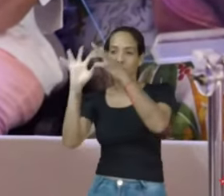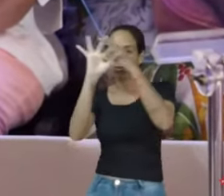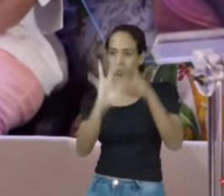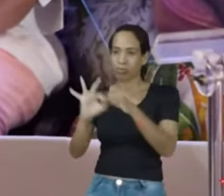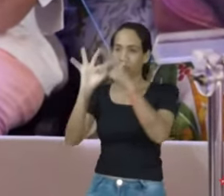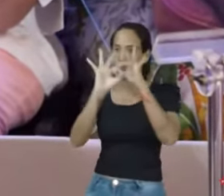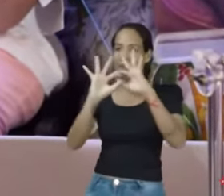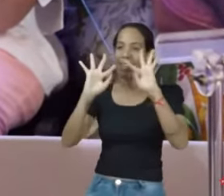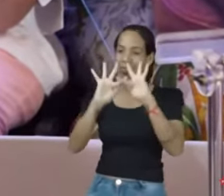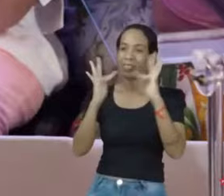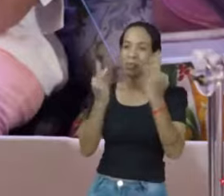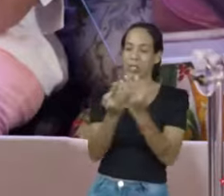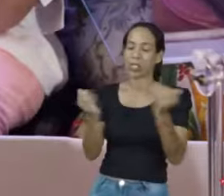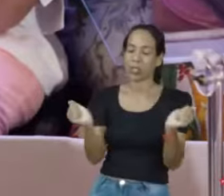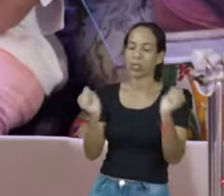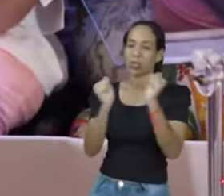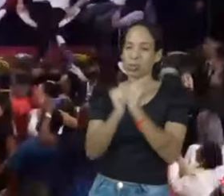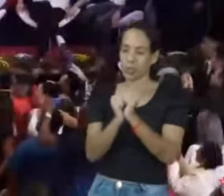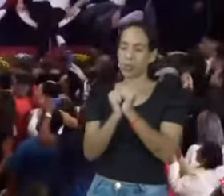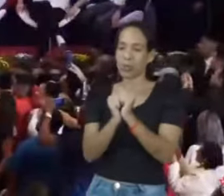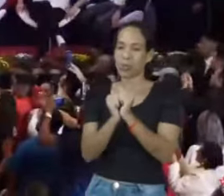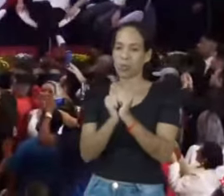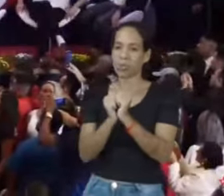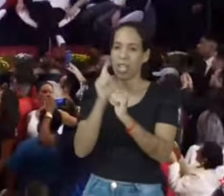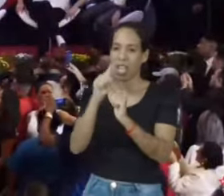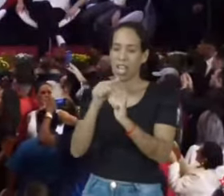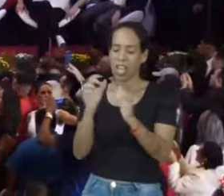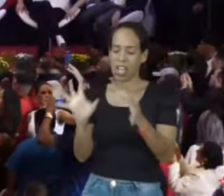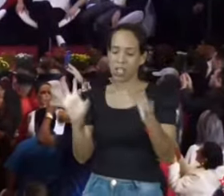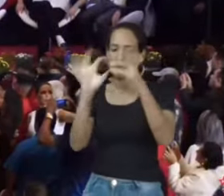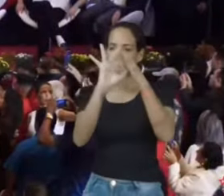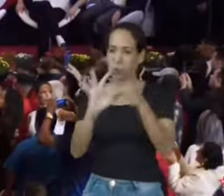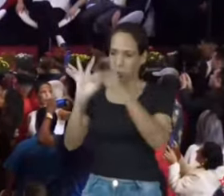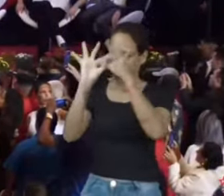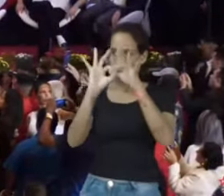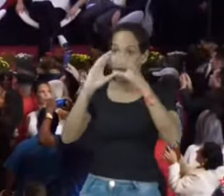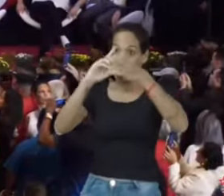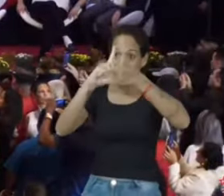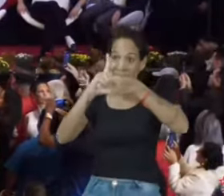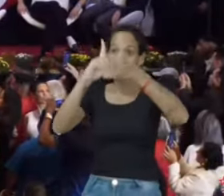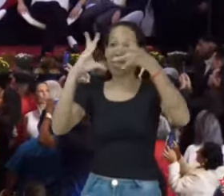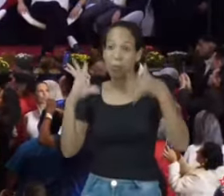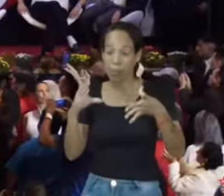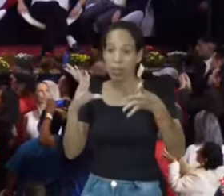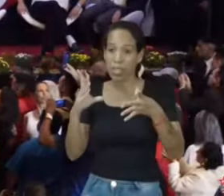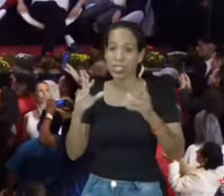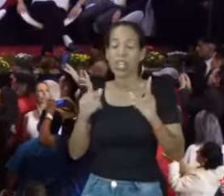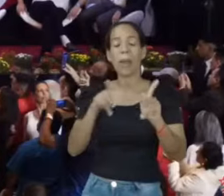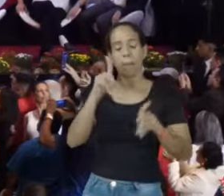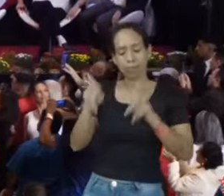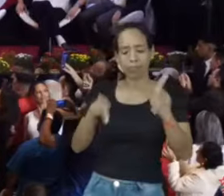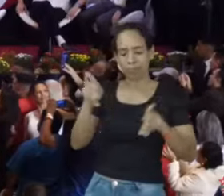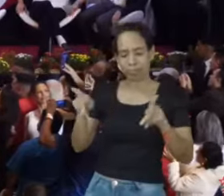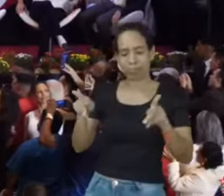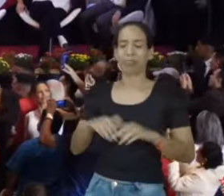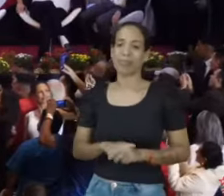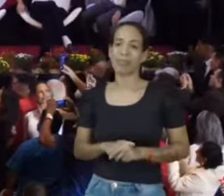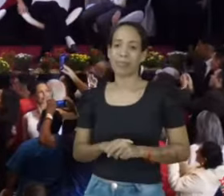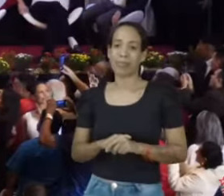família, que já integram essa frente democrática e popular.